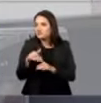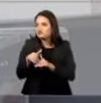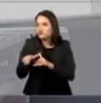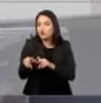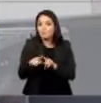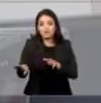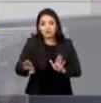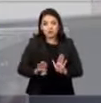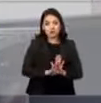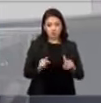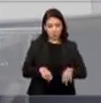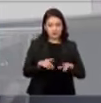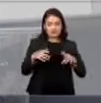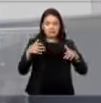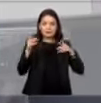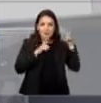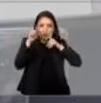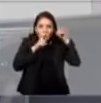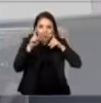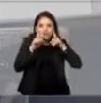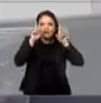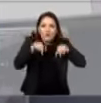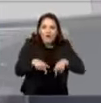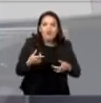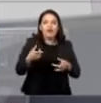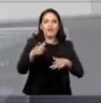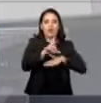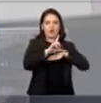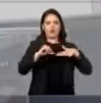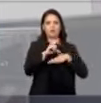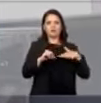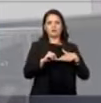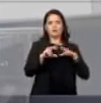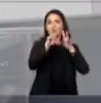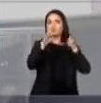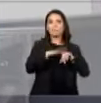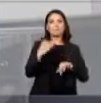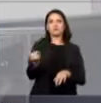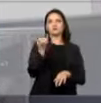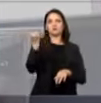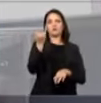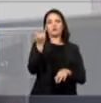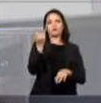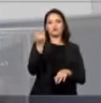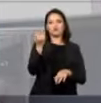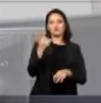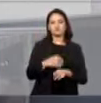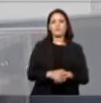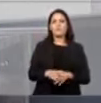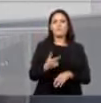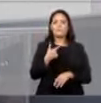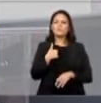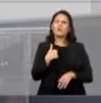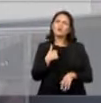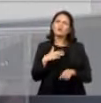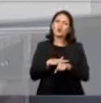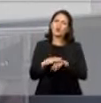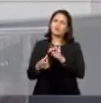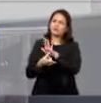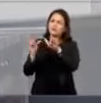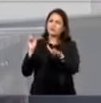importantes da República estão na Casa Civil da Presidente da República. Eu vinha comentando antes com alguns colegas dos